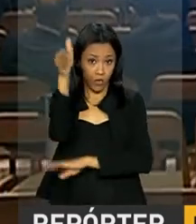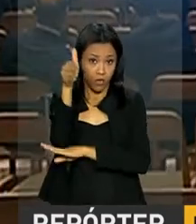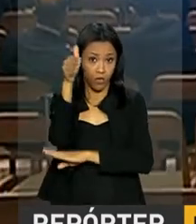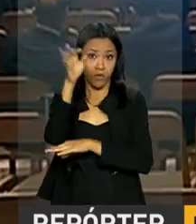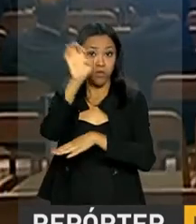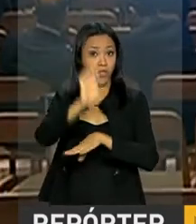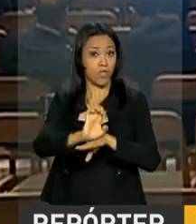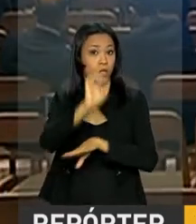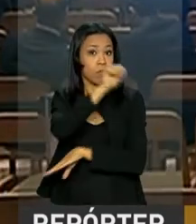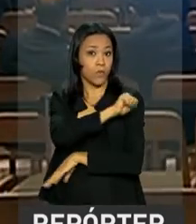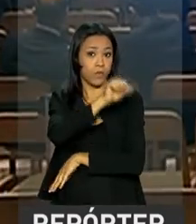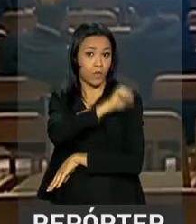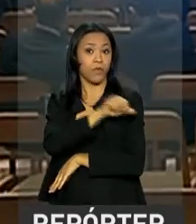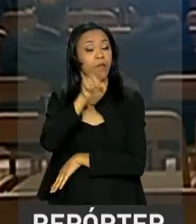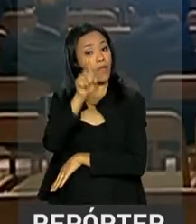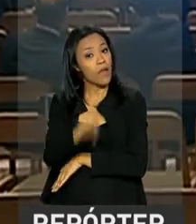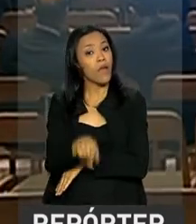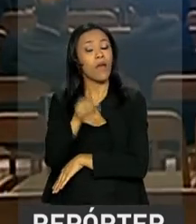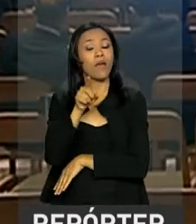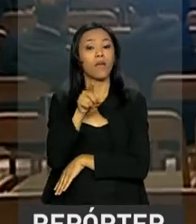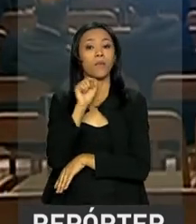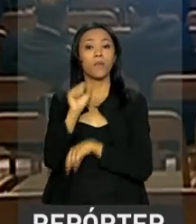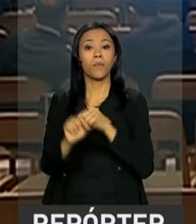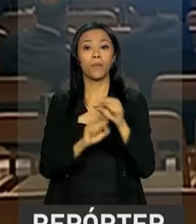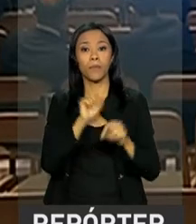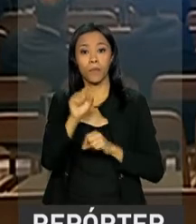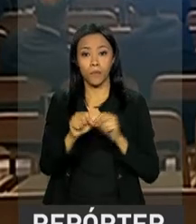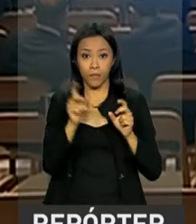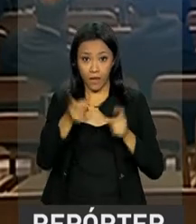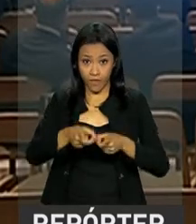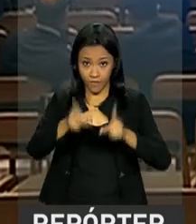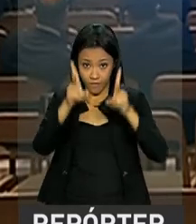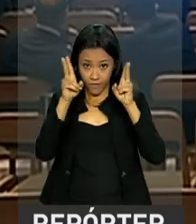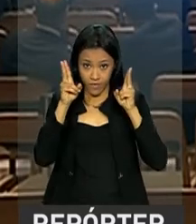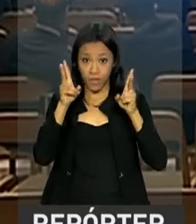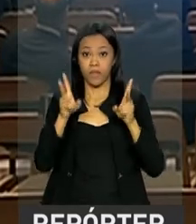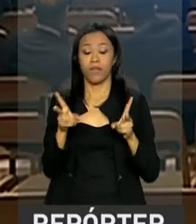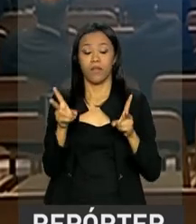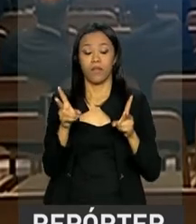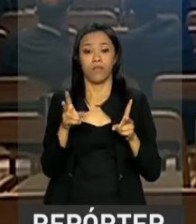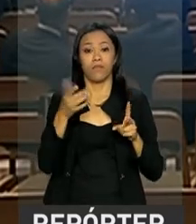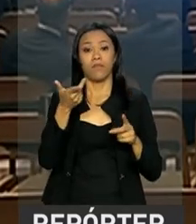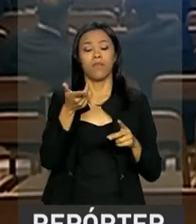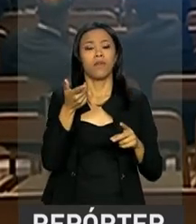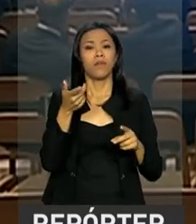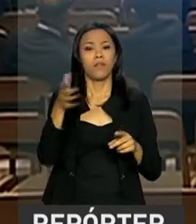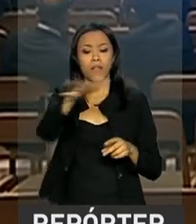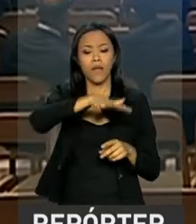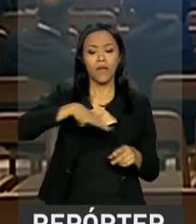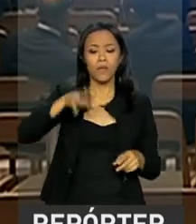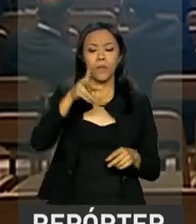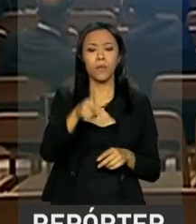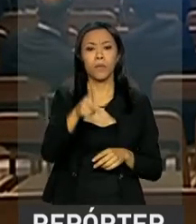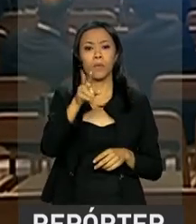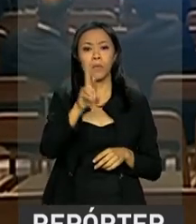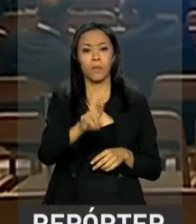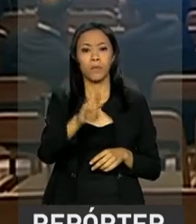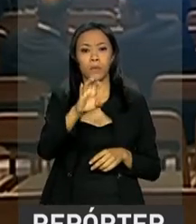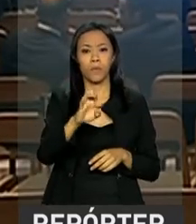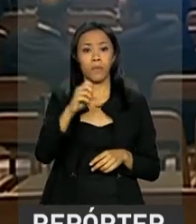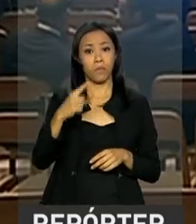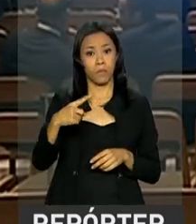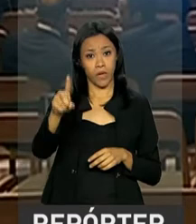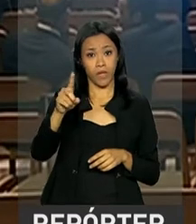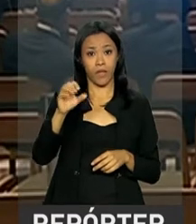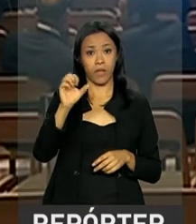estão previstos para ocorrerem os leilões na camada pré-sal, a expectativa é em relação à derrubada desta liminar,